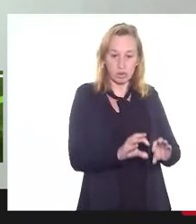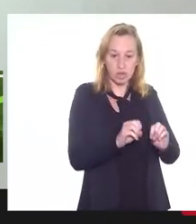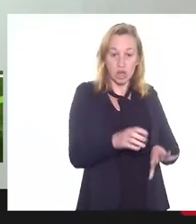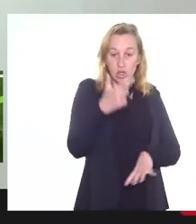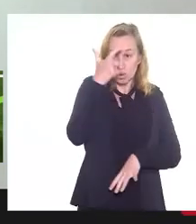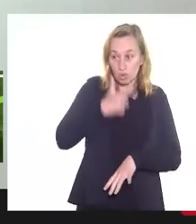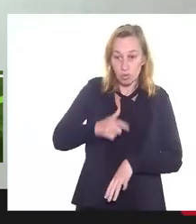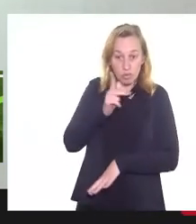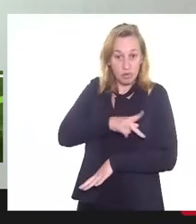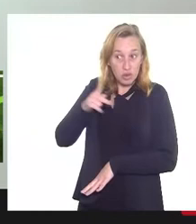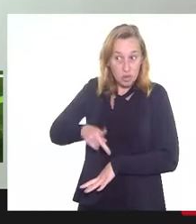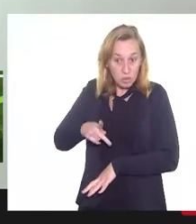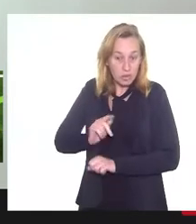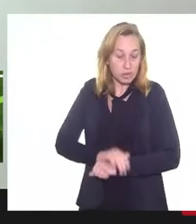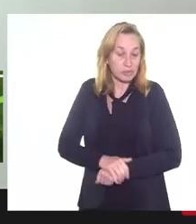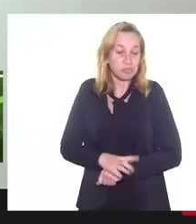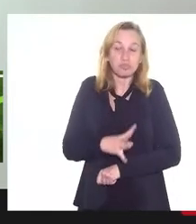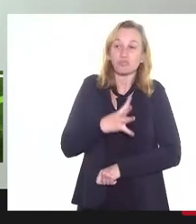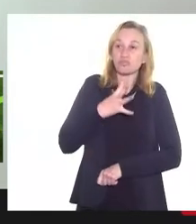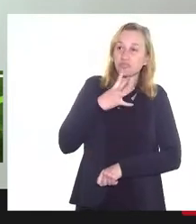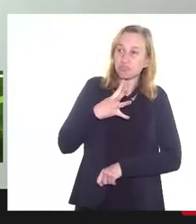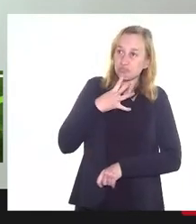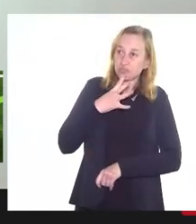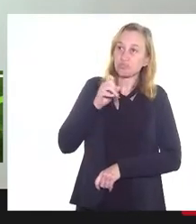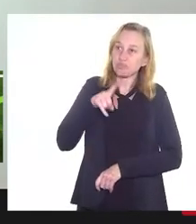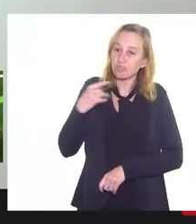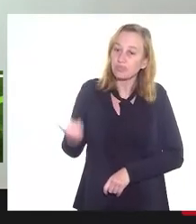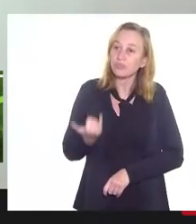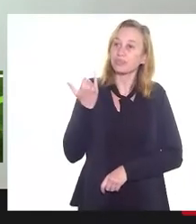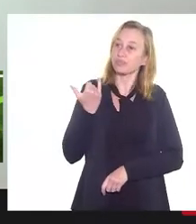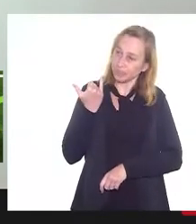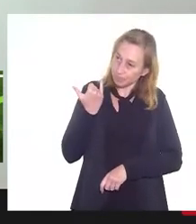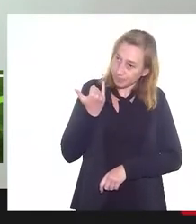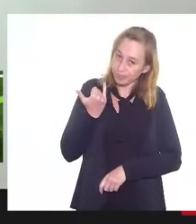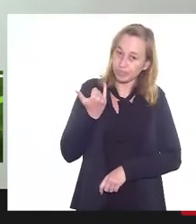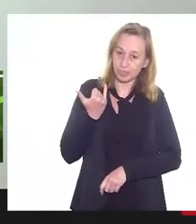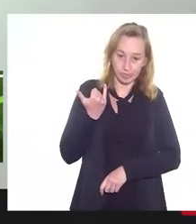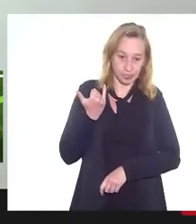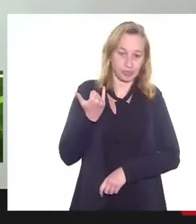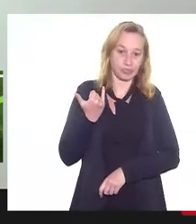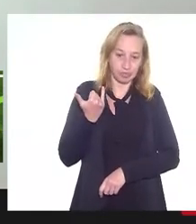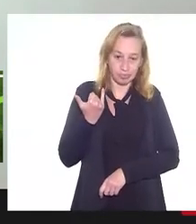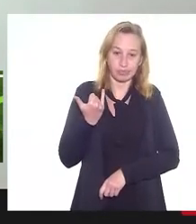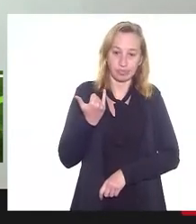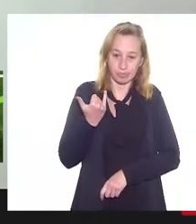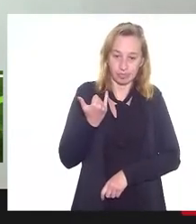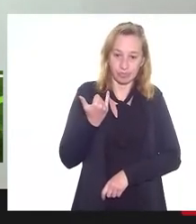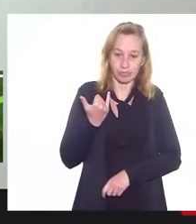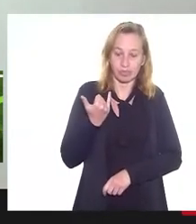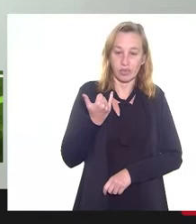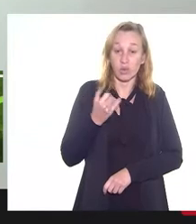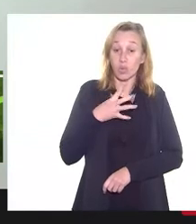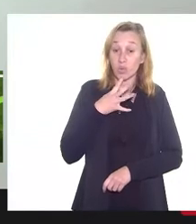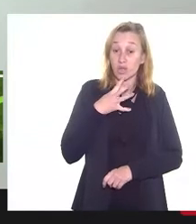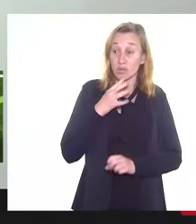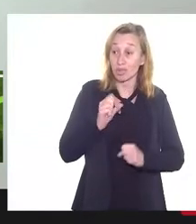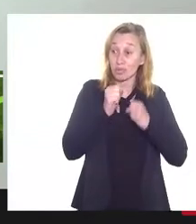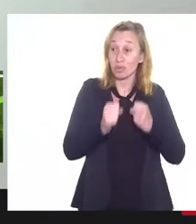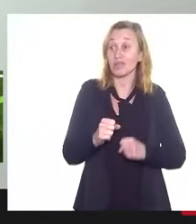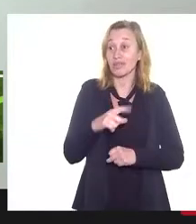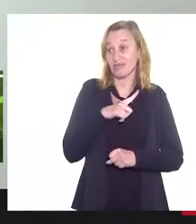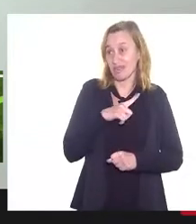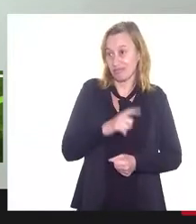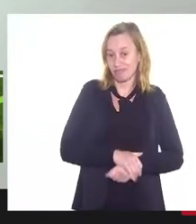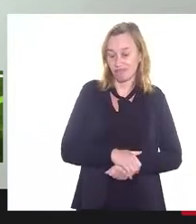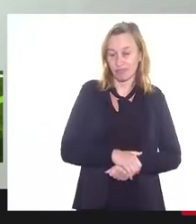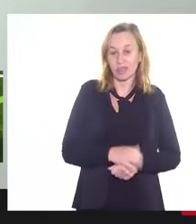pedagoga. O conhecimento é importantíssimo. Quem detém conhecimento detém poder. O indivíduo ele